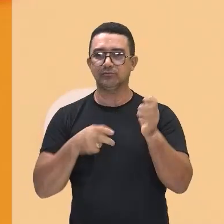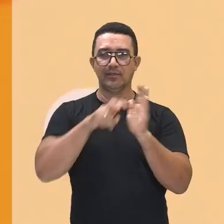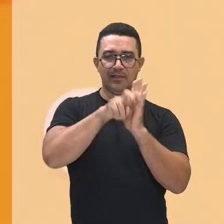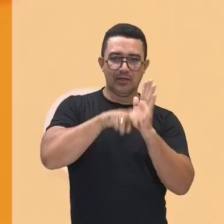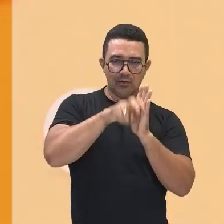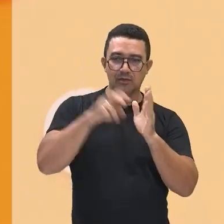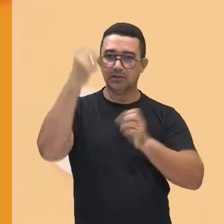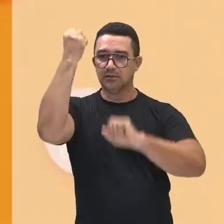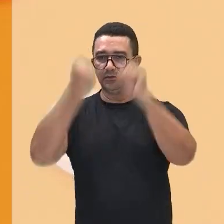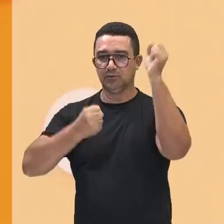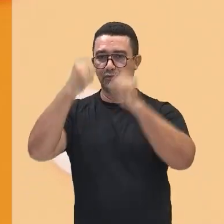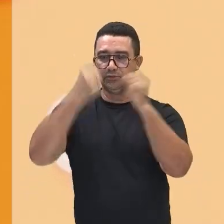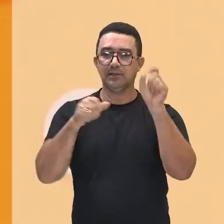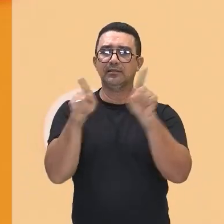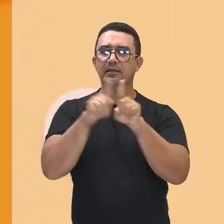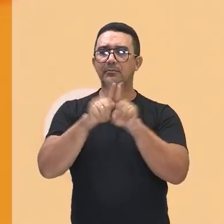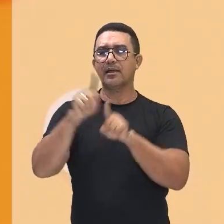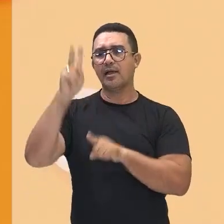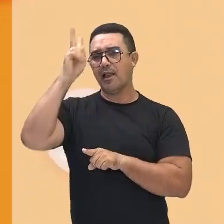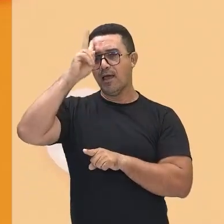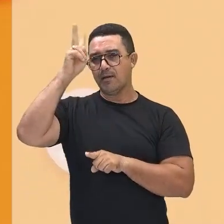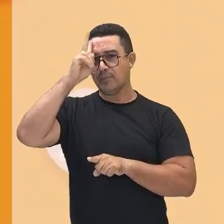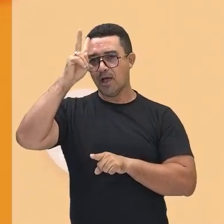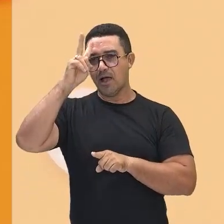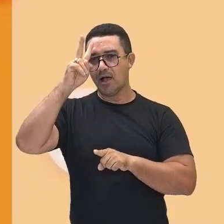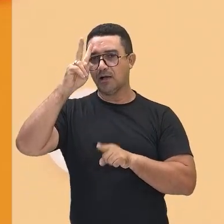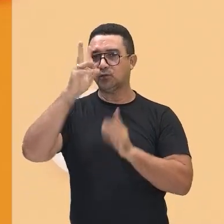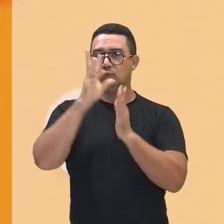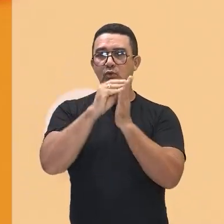agroindústrias e também vamos relembrar aí sobre o quê?